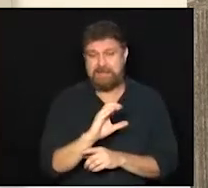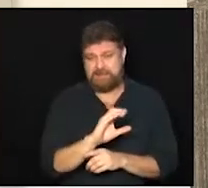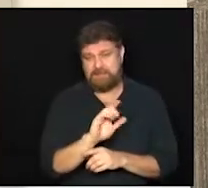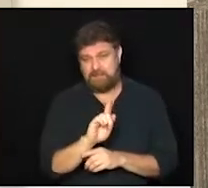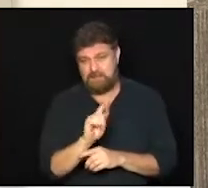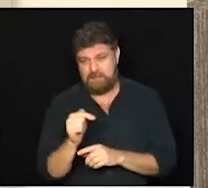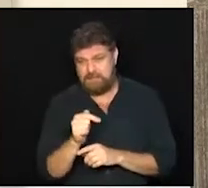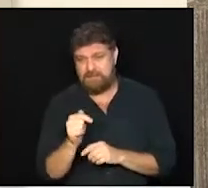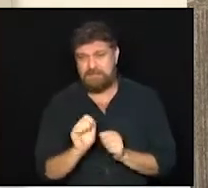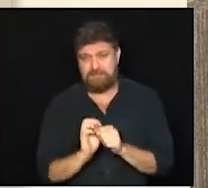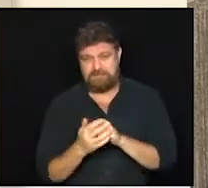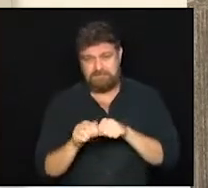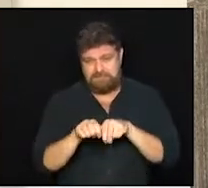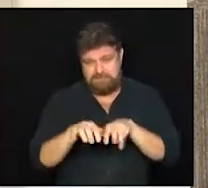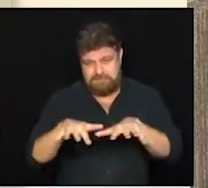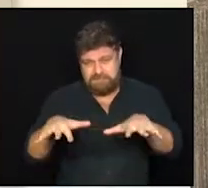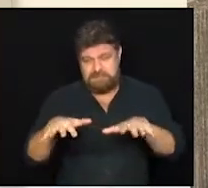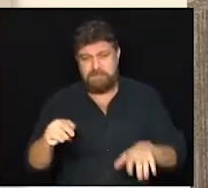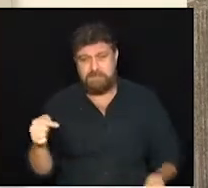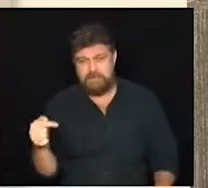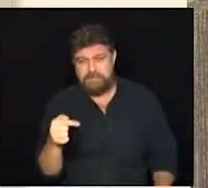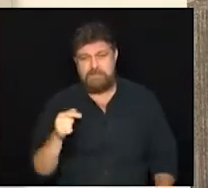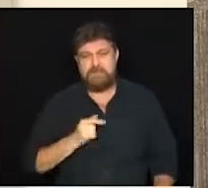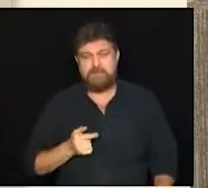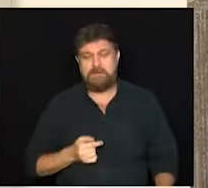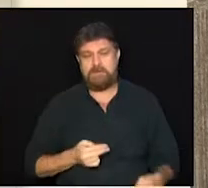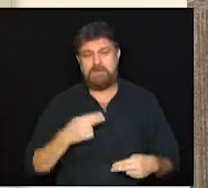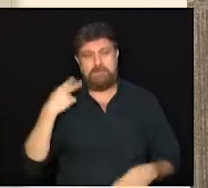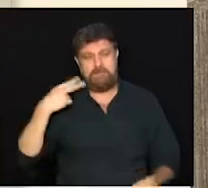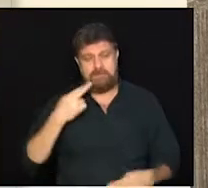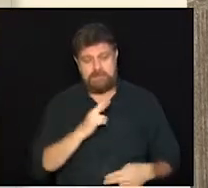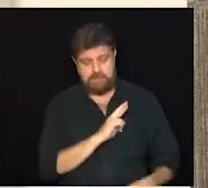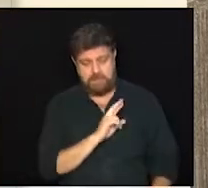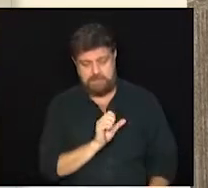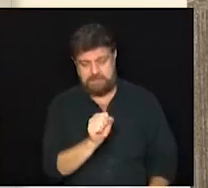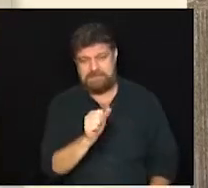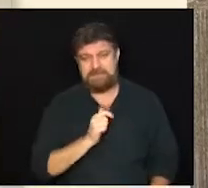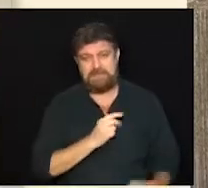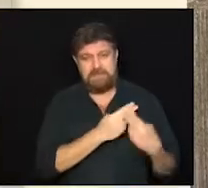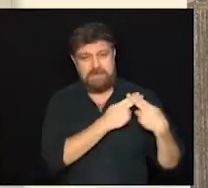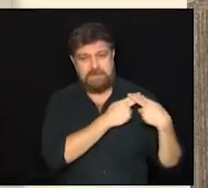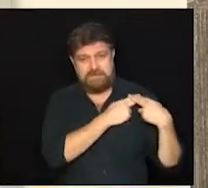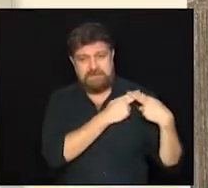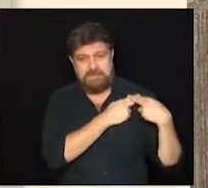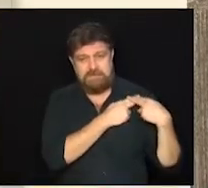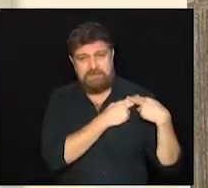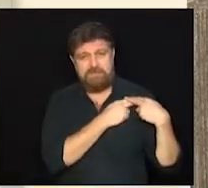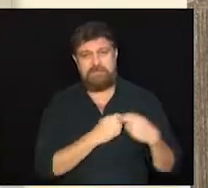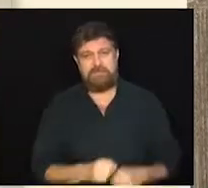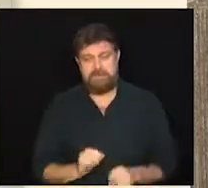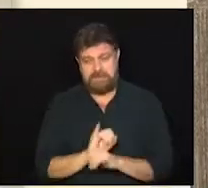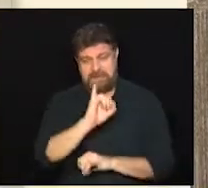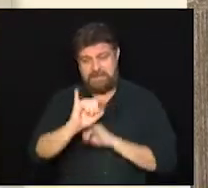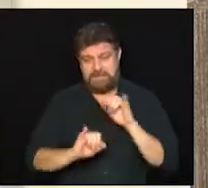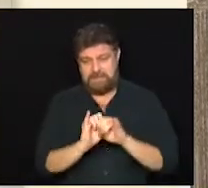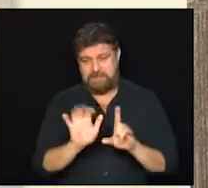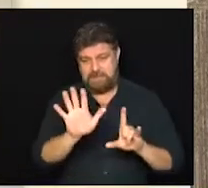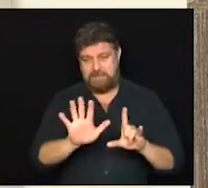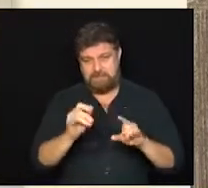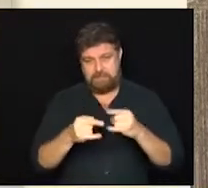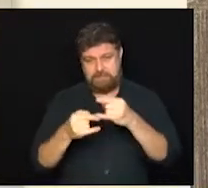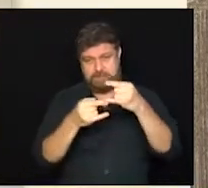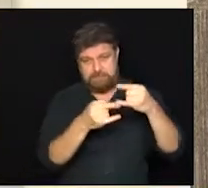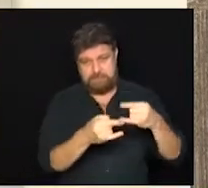pelo vereador Luiz Rossini, que a partir de agora comanda os trabalhos através do sistema virtual.